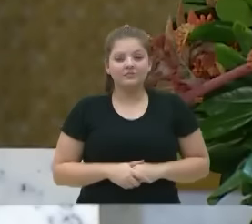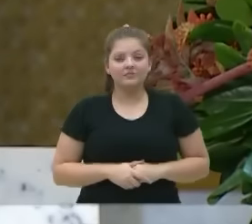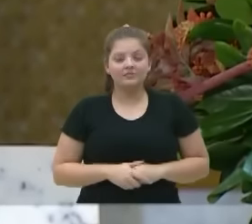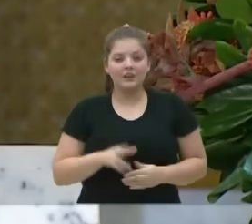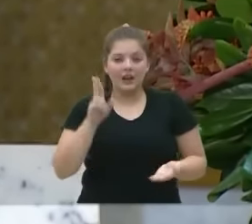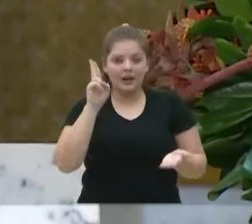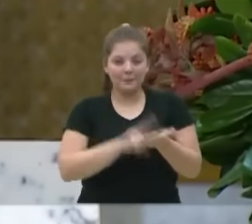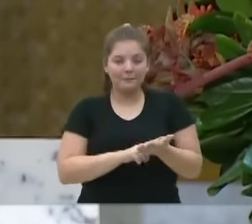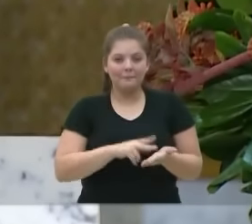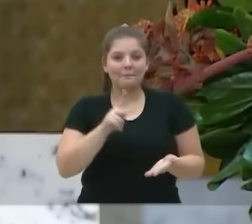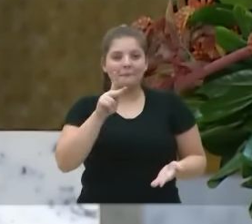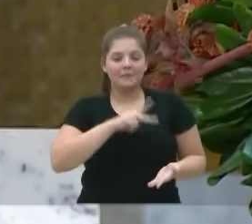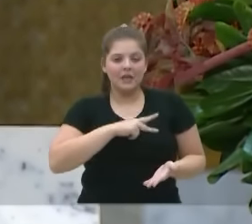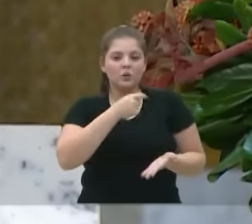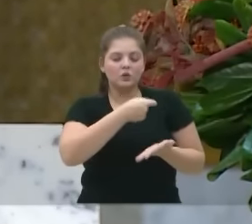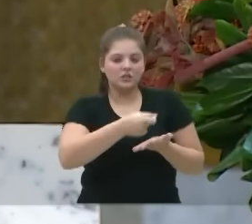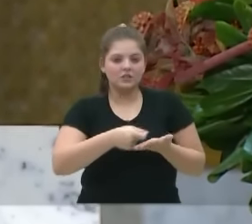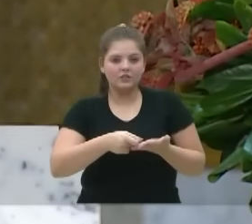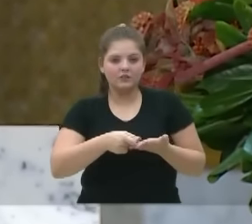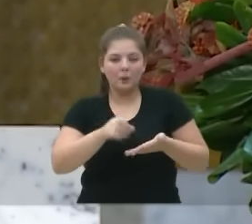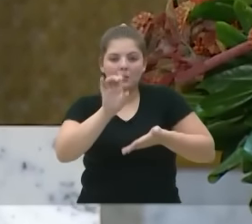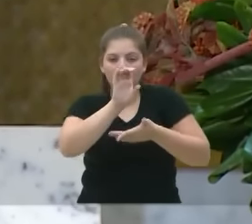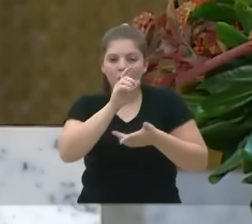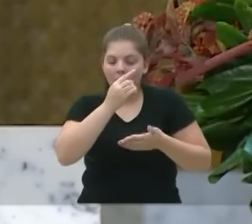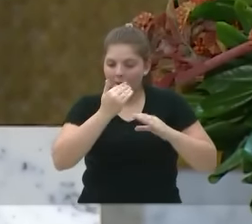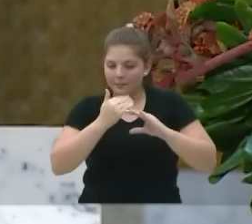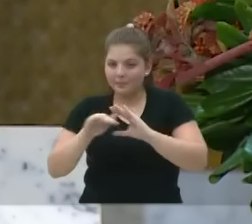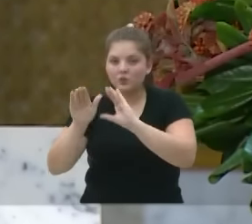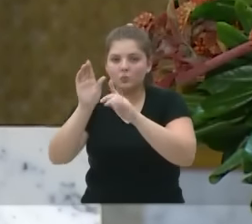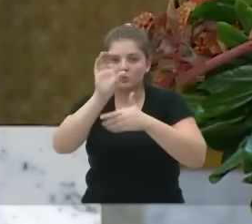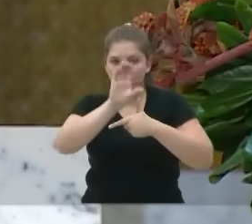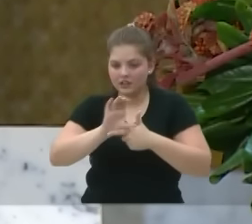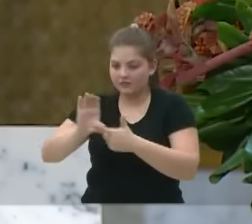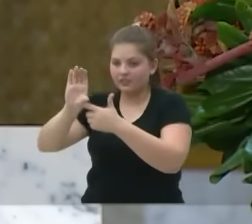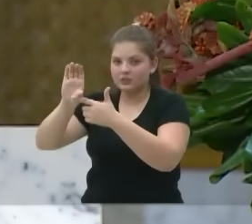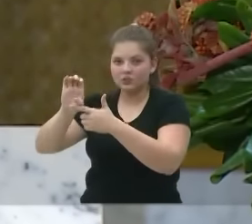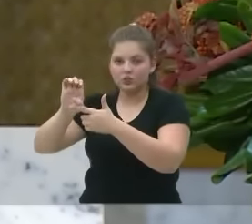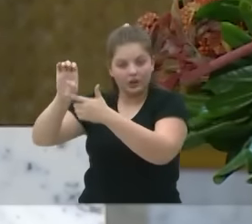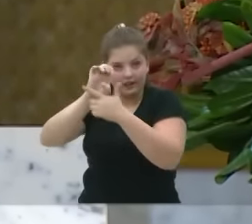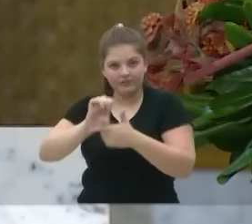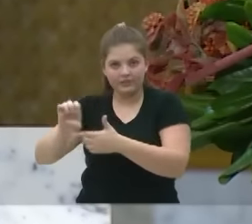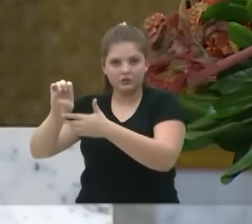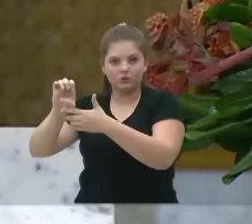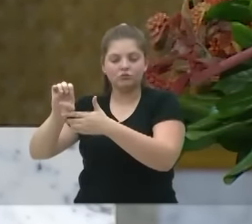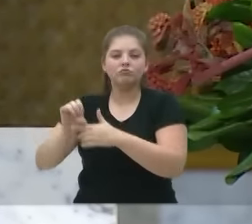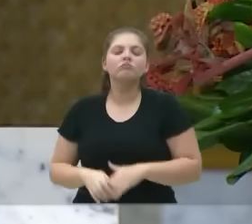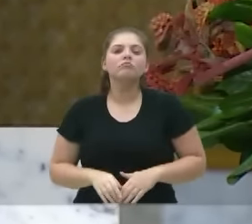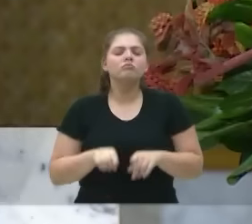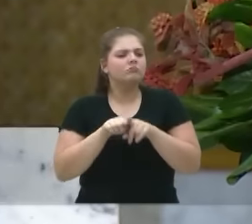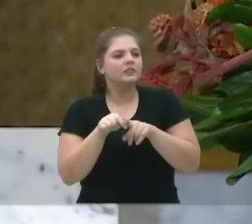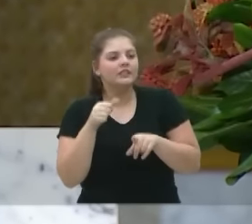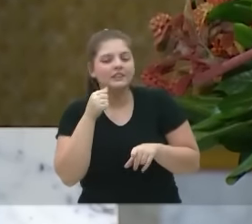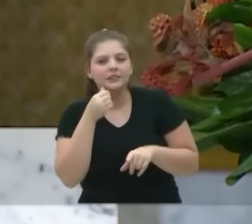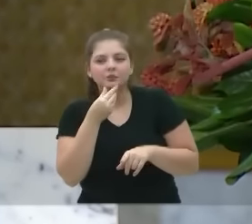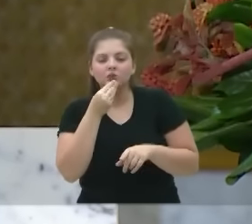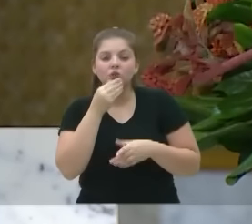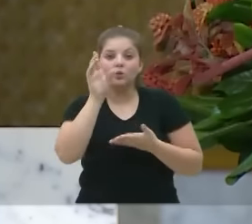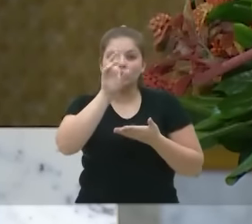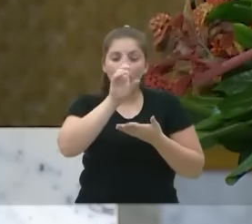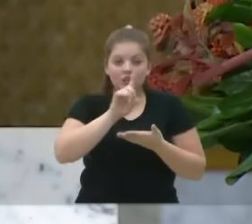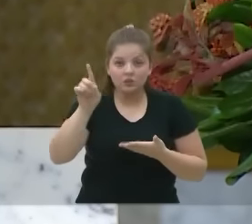Carta de São Paulo aos Efésios. Irmãos, o Deus de nosso Senhor Jesus Cristo, o Pai a